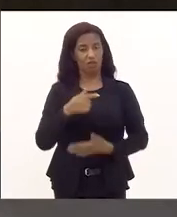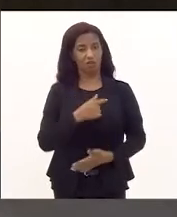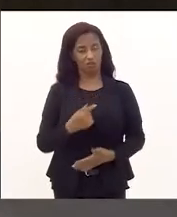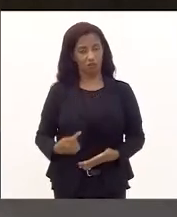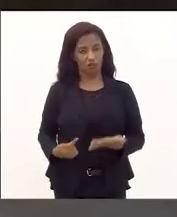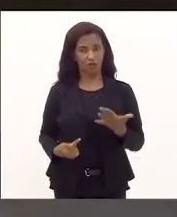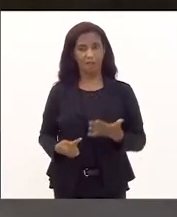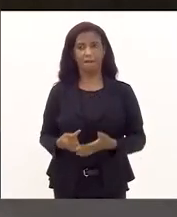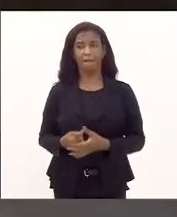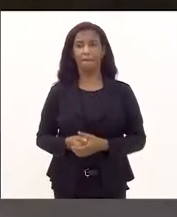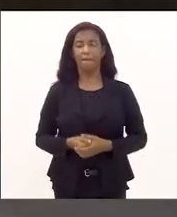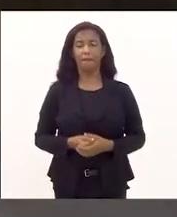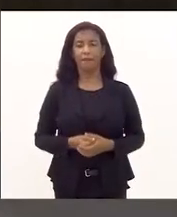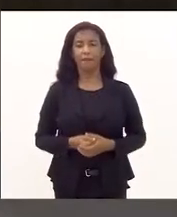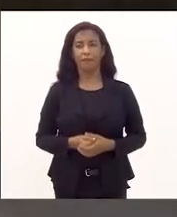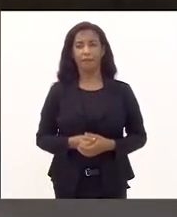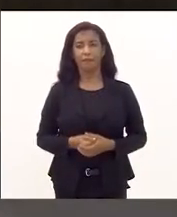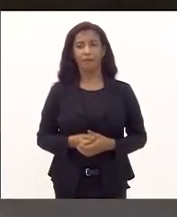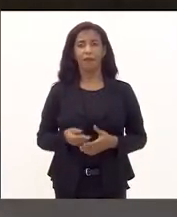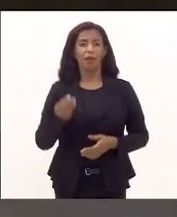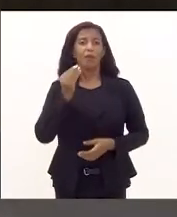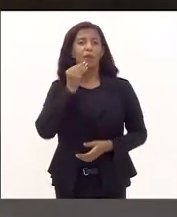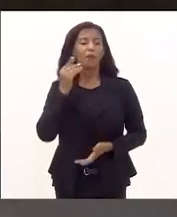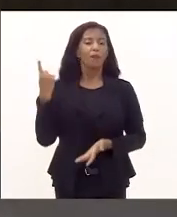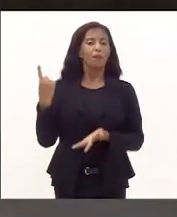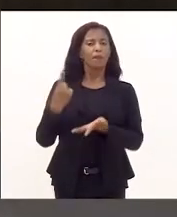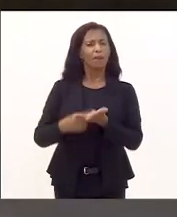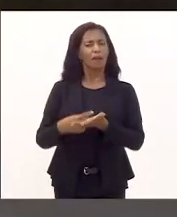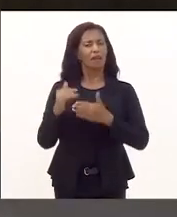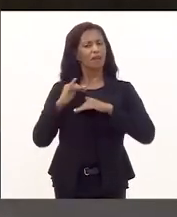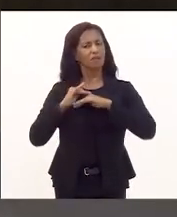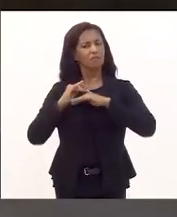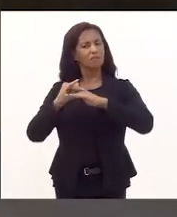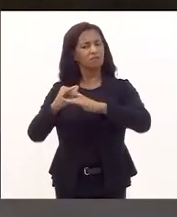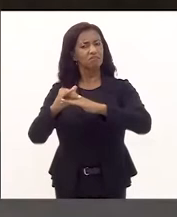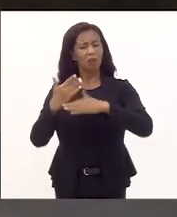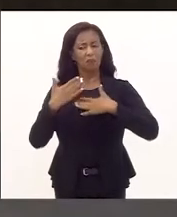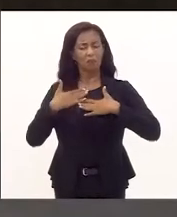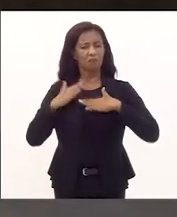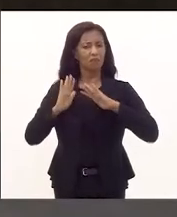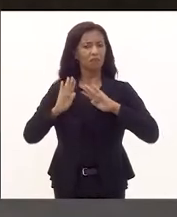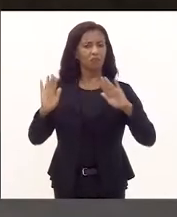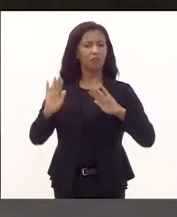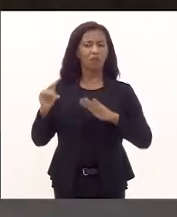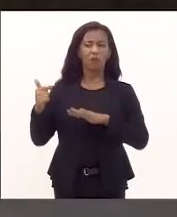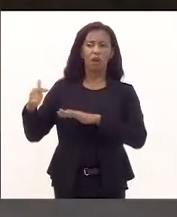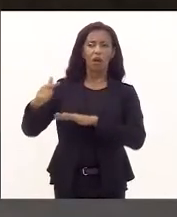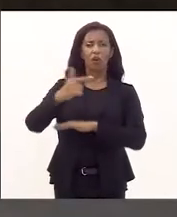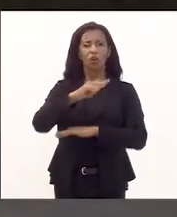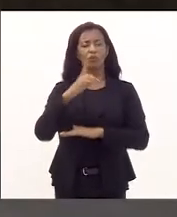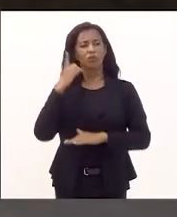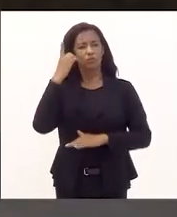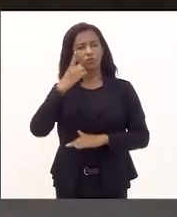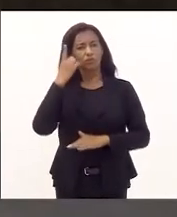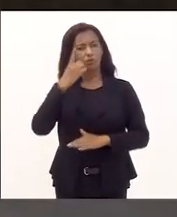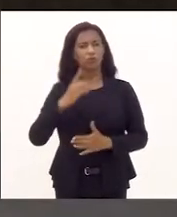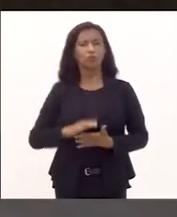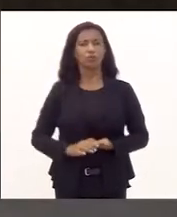deputado Márcio Pacheco, que pudesse marcar uma conversa, não minha, mas de alguns deputados